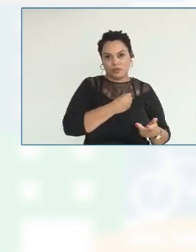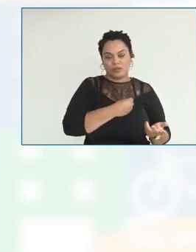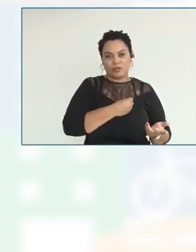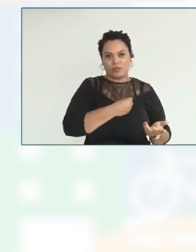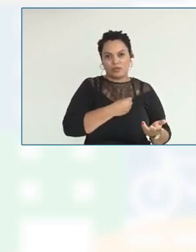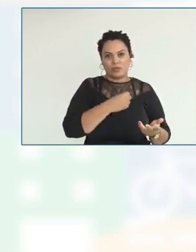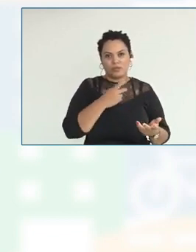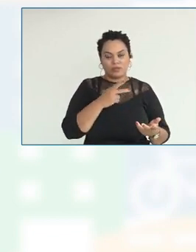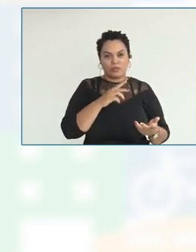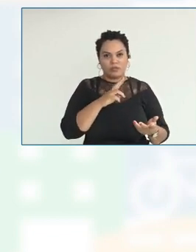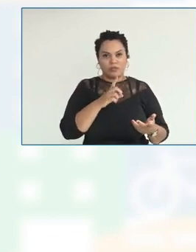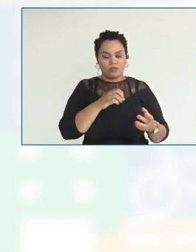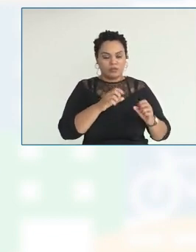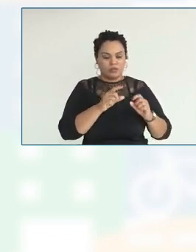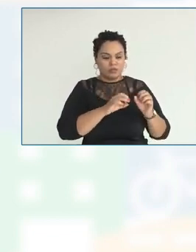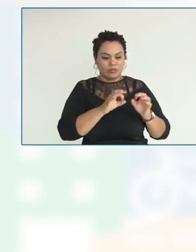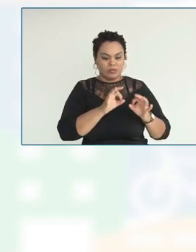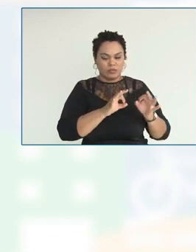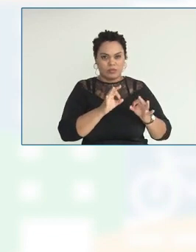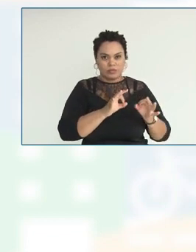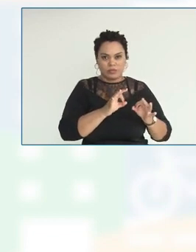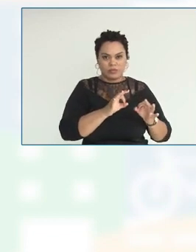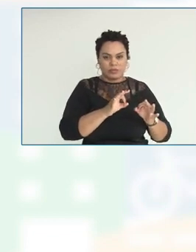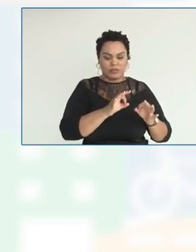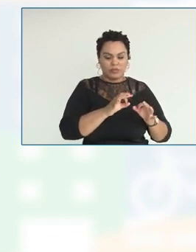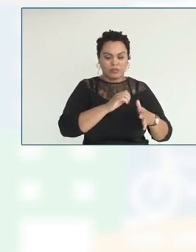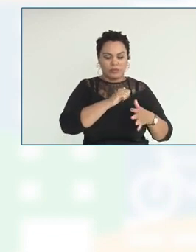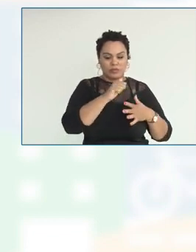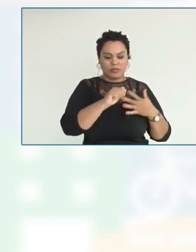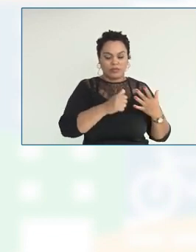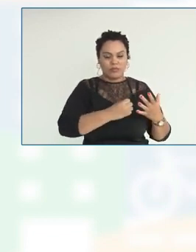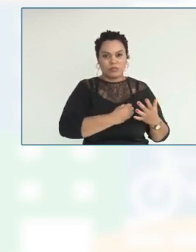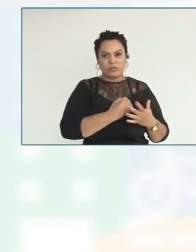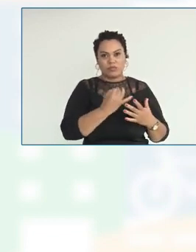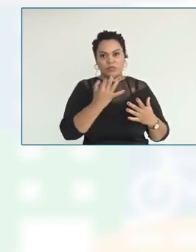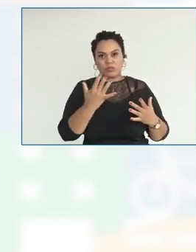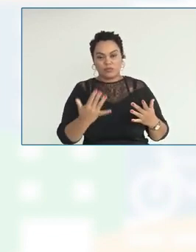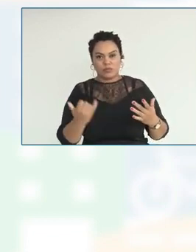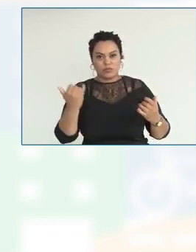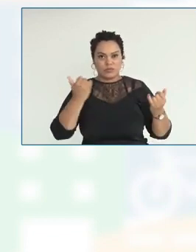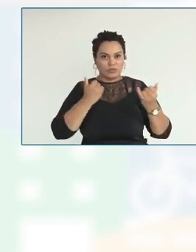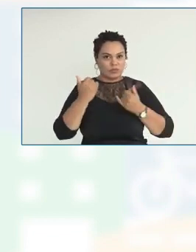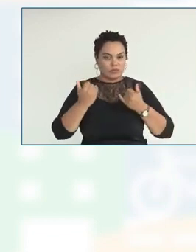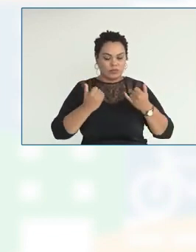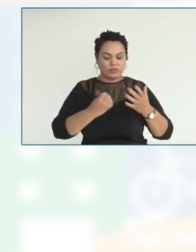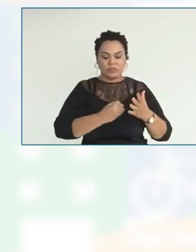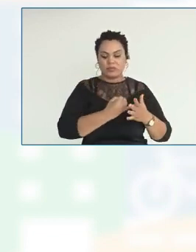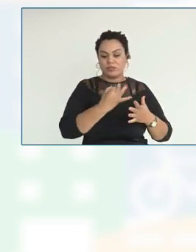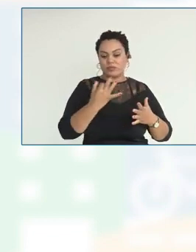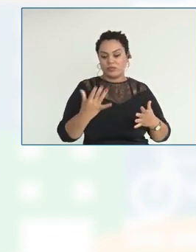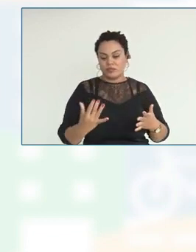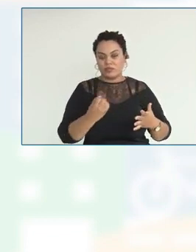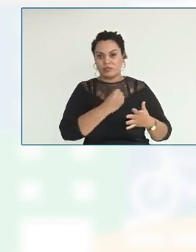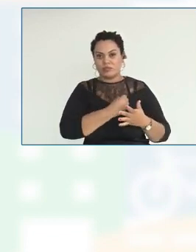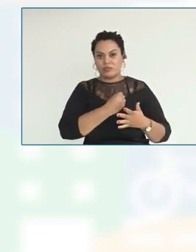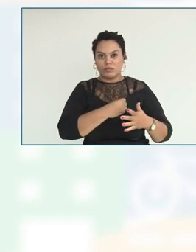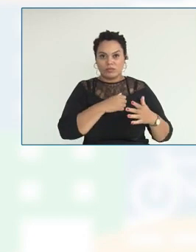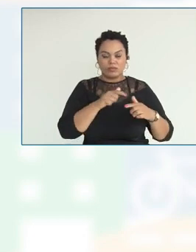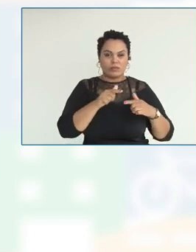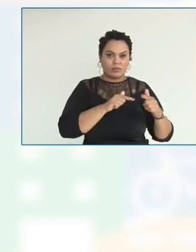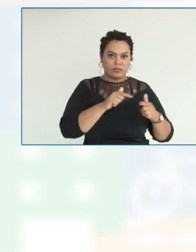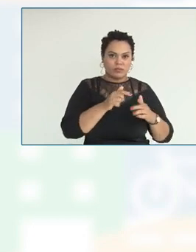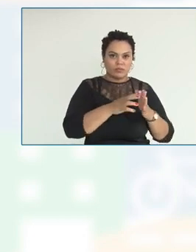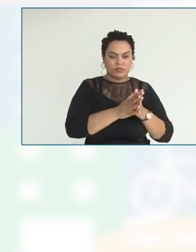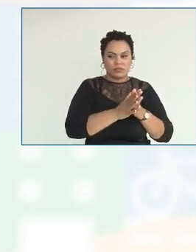número de notificações e o número de serviços notificantes ao longo do tempo, tá? Também a